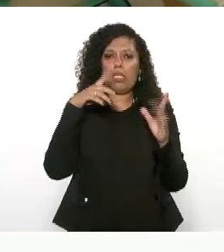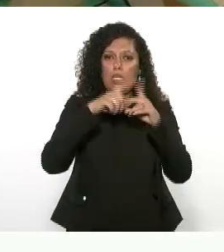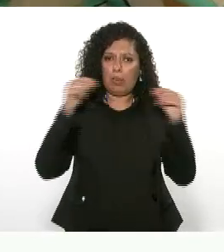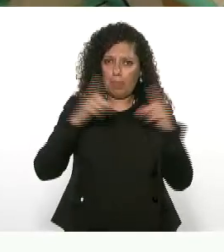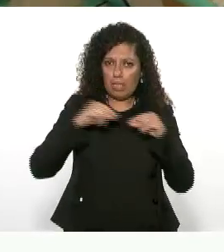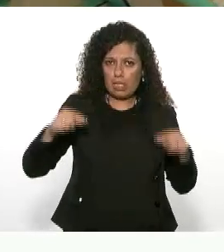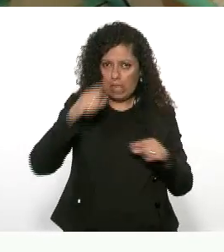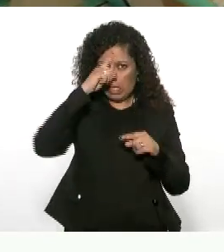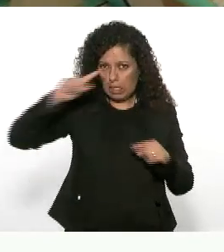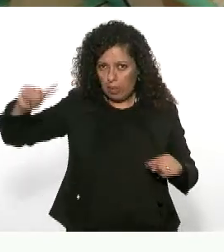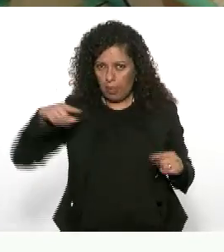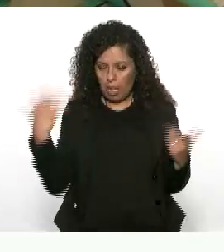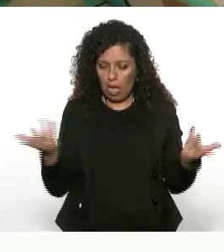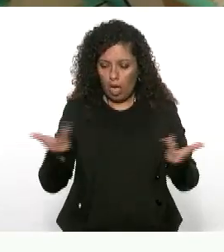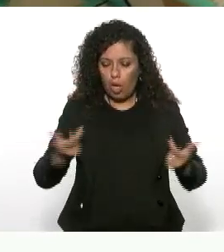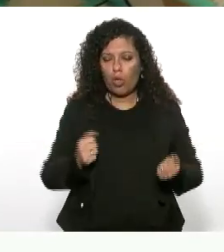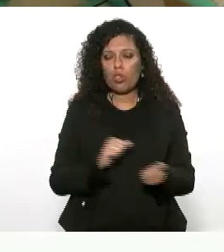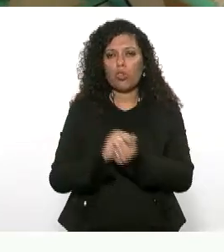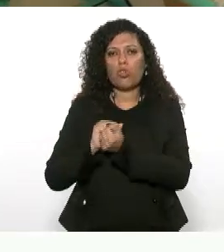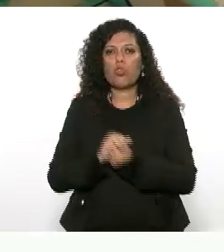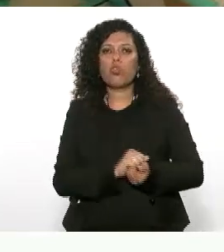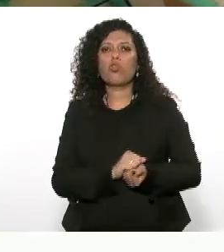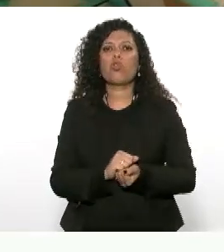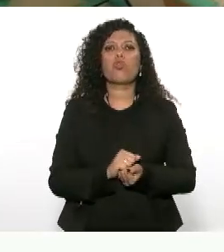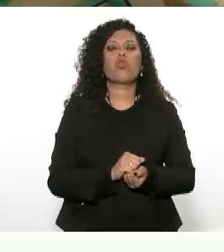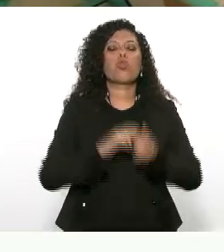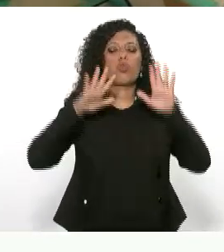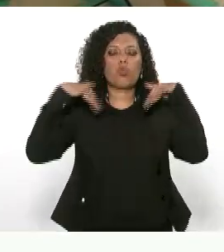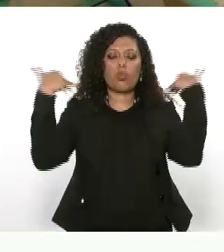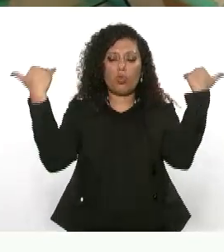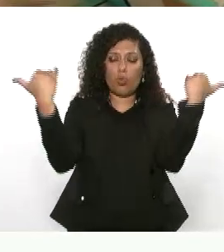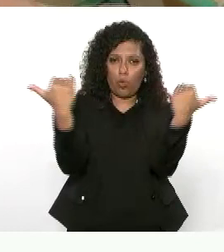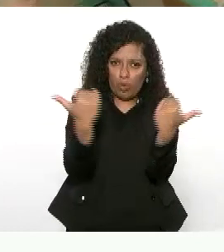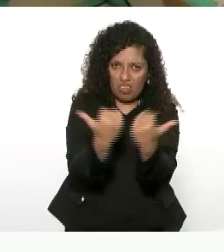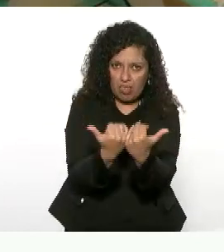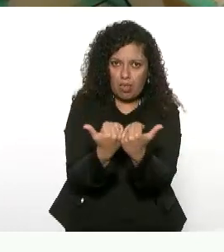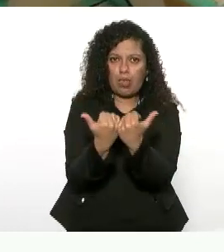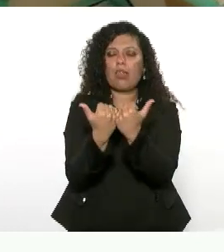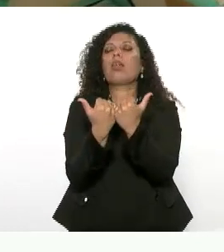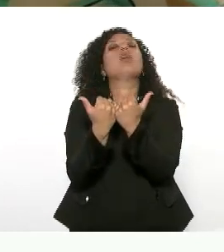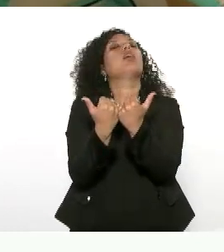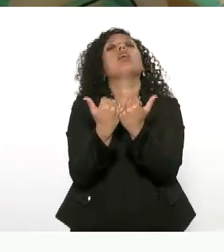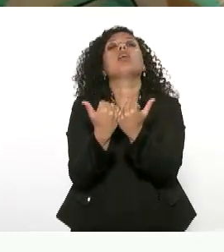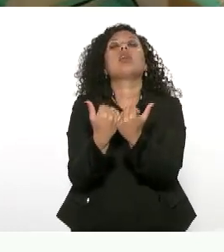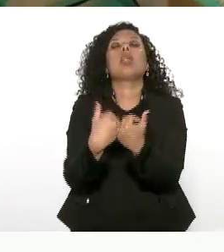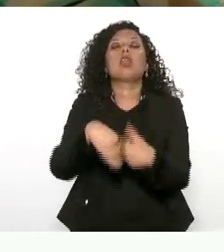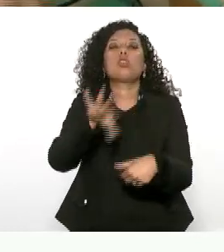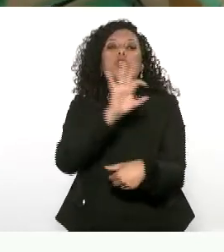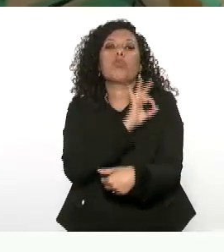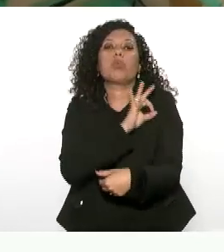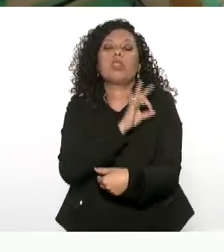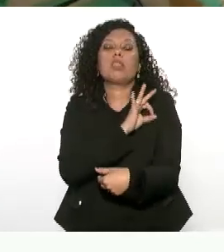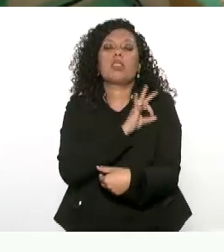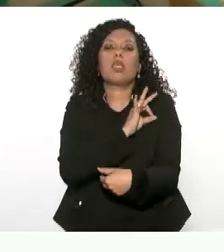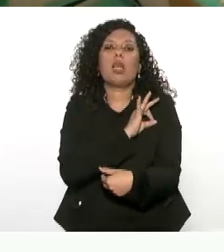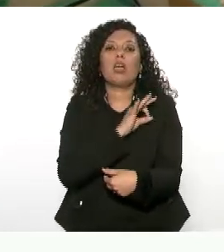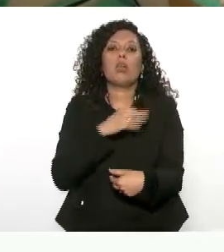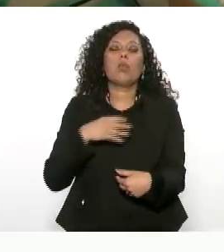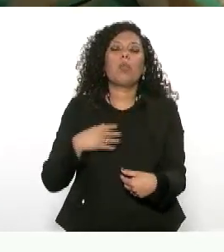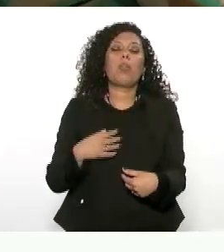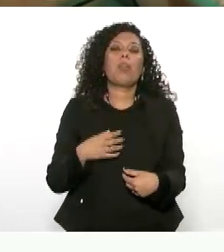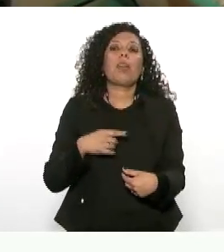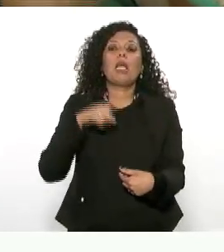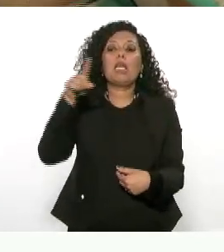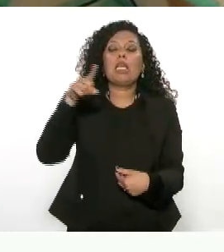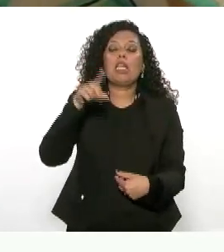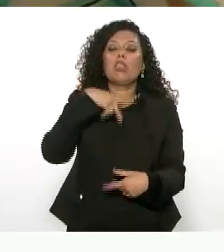essa semana, tivemos lá o congresso extraordinário da Cobrapol, que é a Confederação Brasileira dos Policiais Civis, da qual eu também sou diretor. Ele